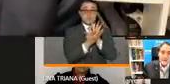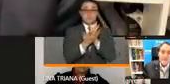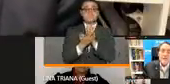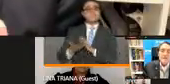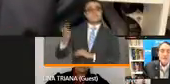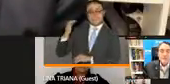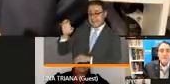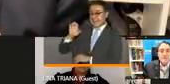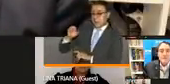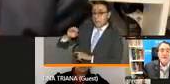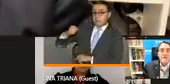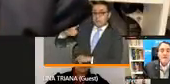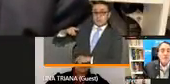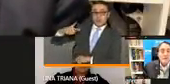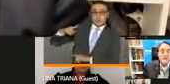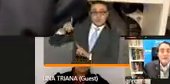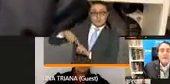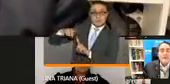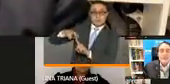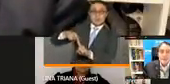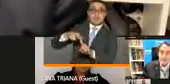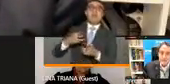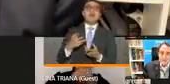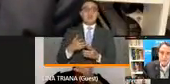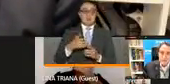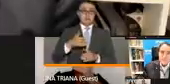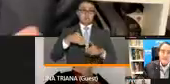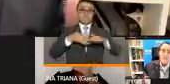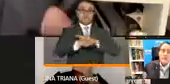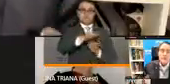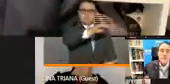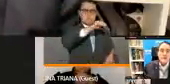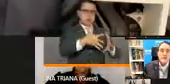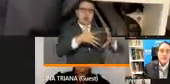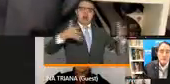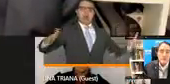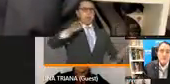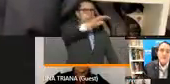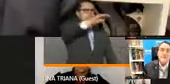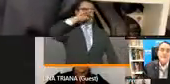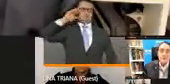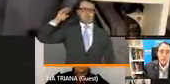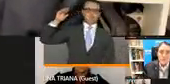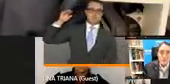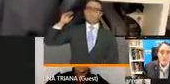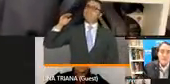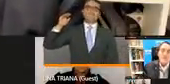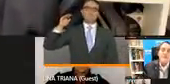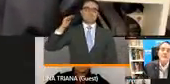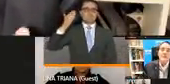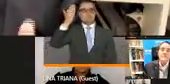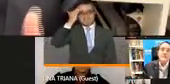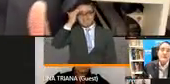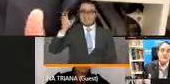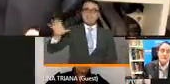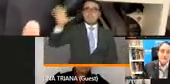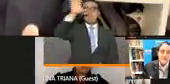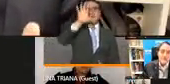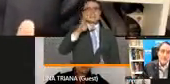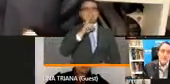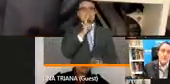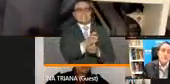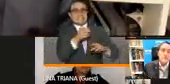do ano, vamos a ter acesso a uma quantidade limitada de la vacuna. Por isso que todos os países, e Colômbia lo hizo também,